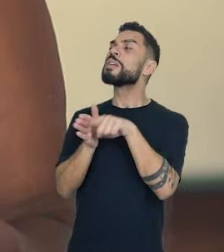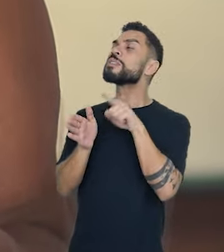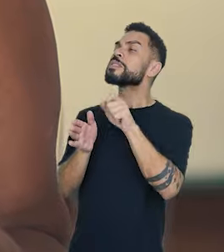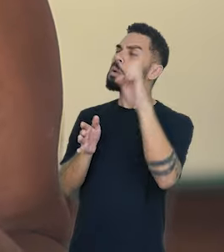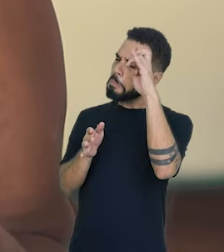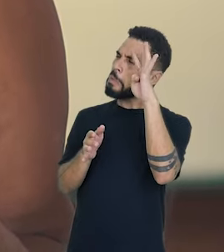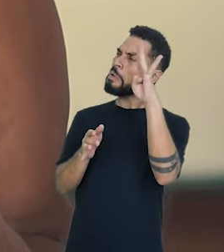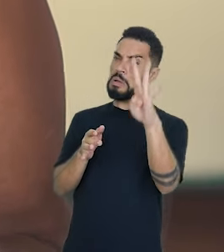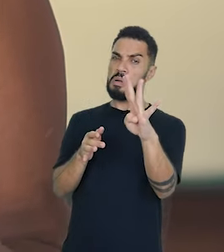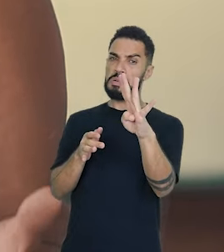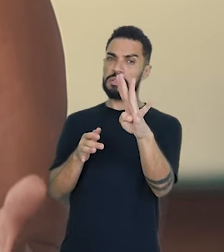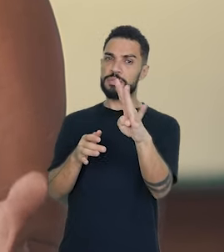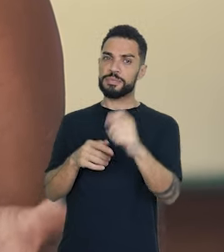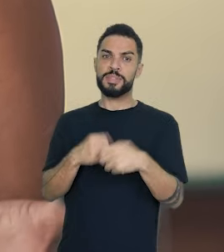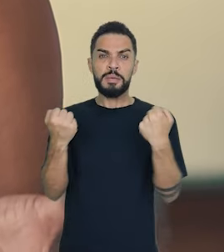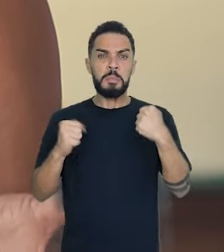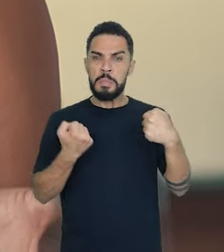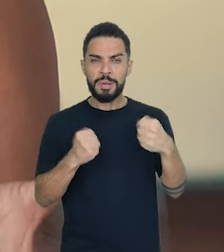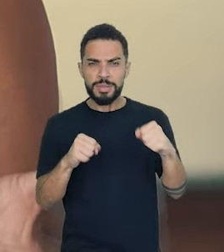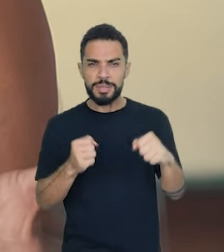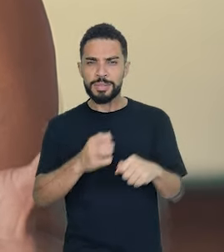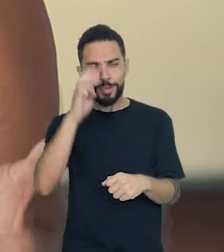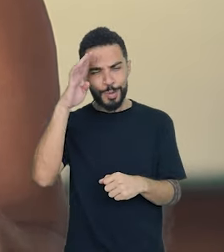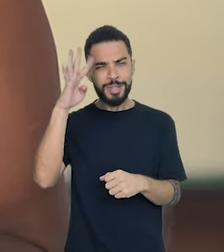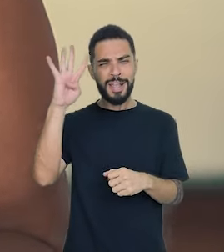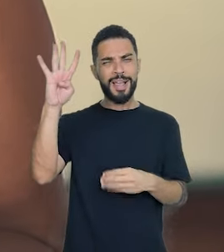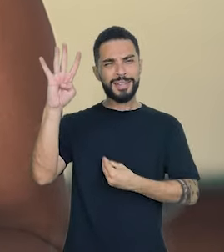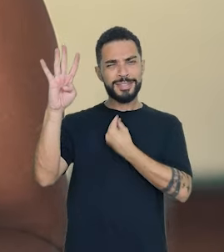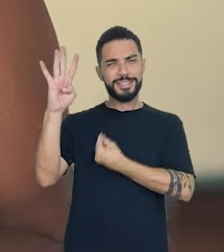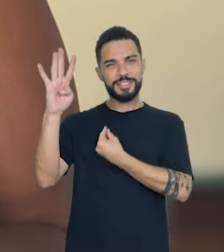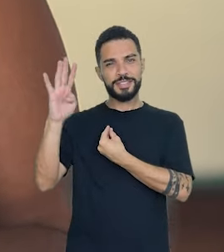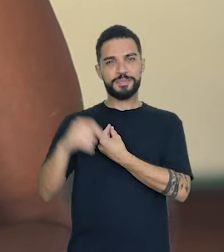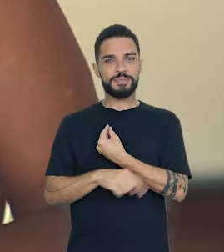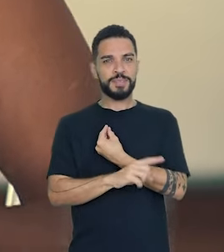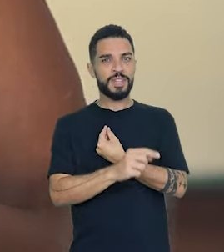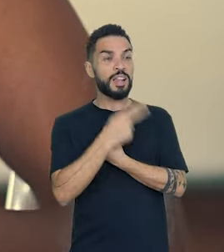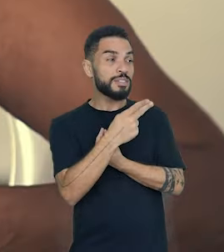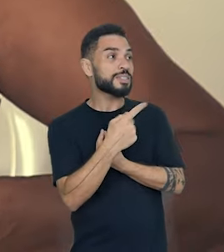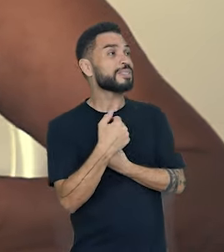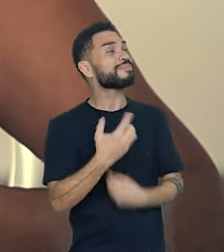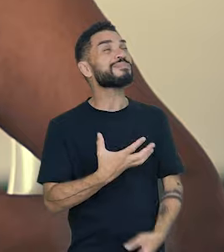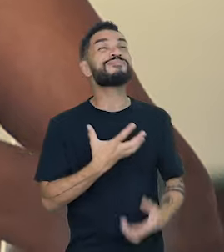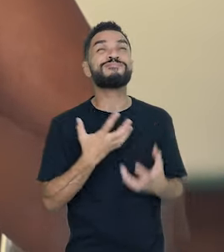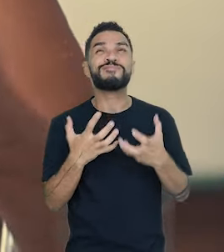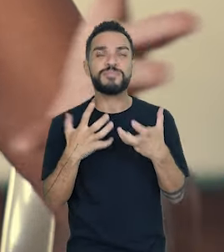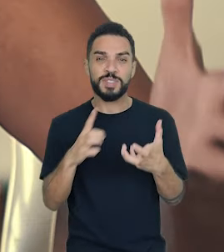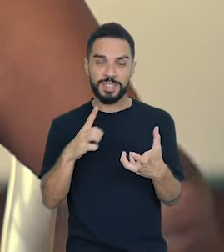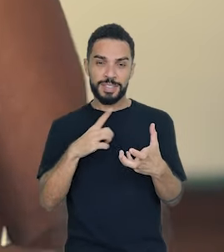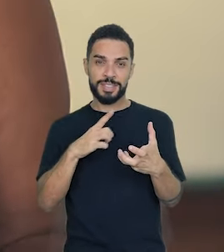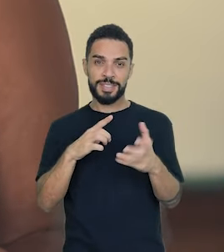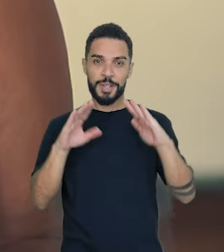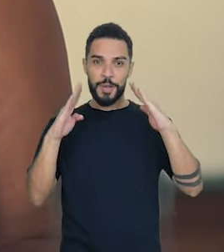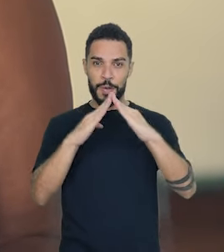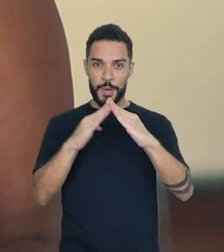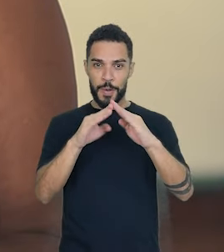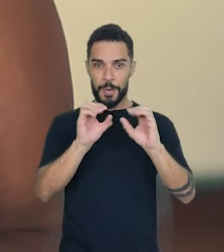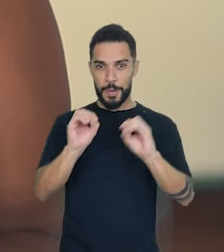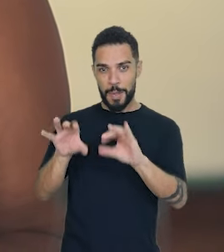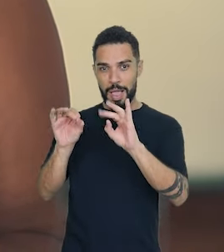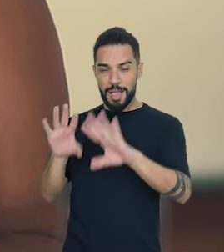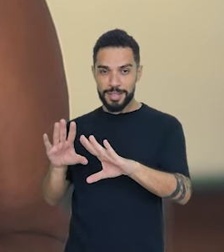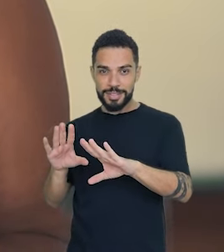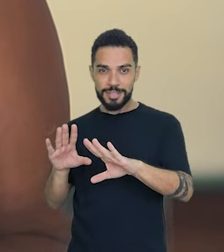seu sonho? As pessoas precisam ter sonhos, né? Aí ele falou assim, olha, eu queria ter uma escolinha de Mestre